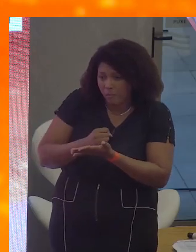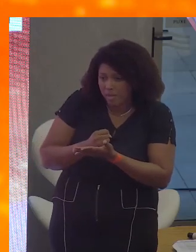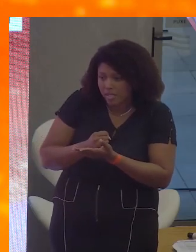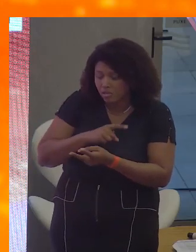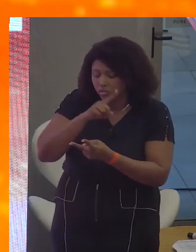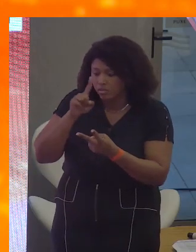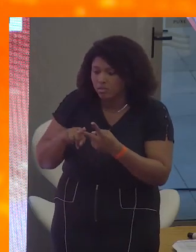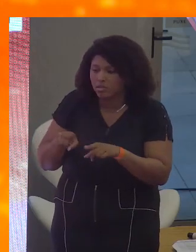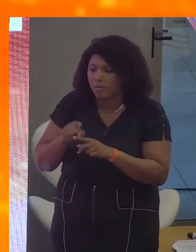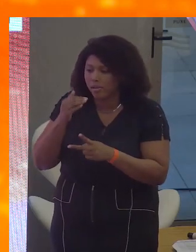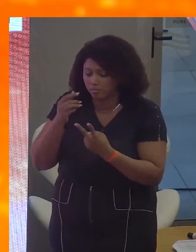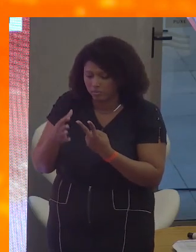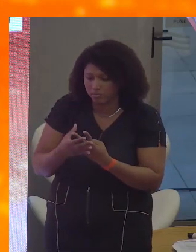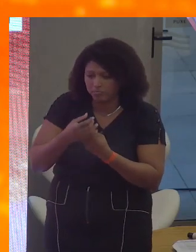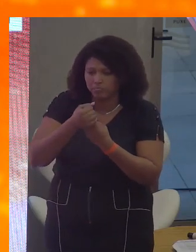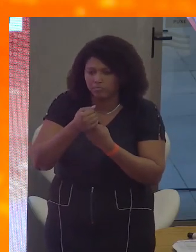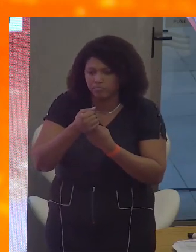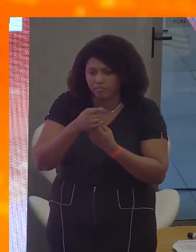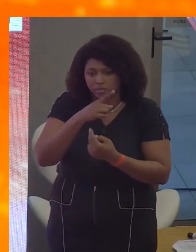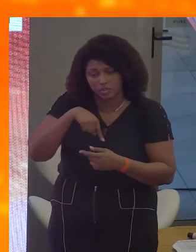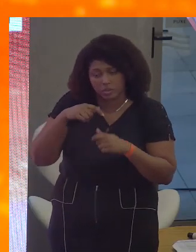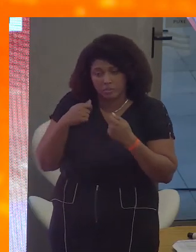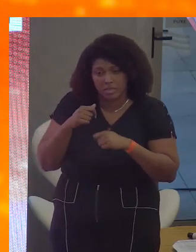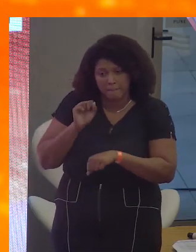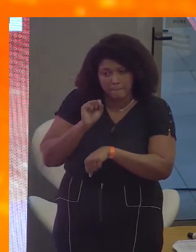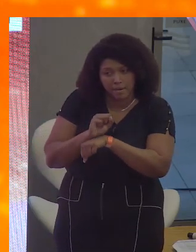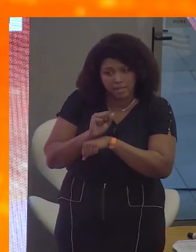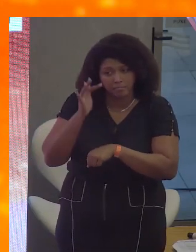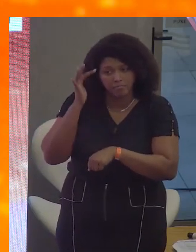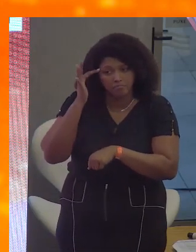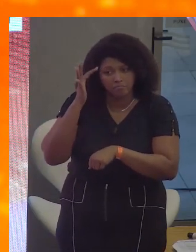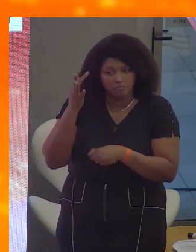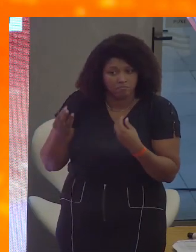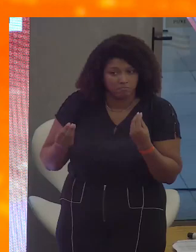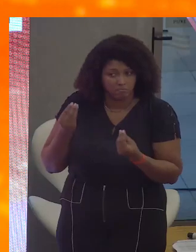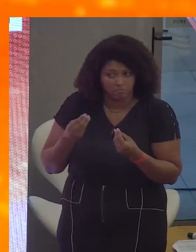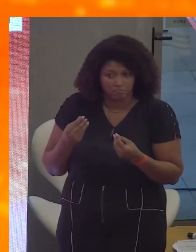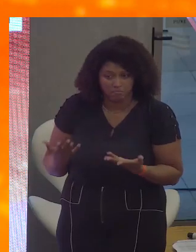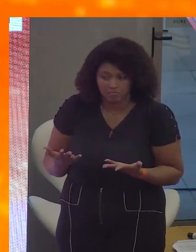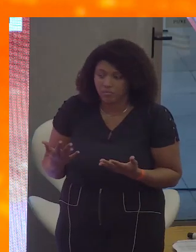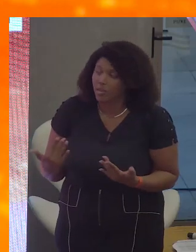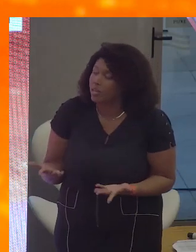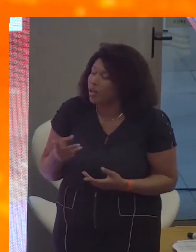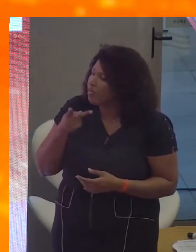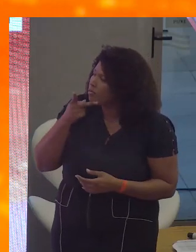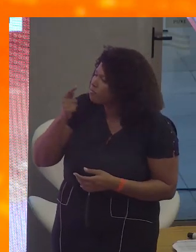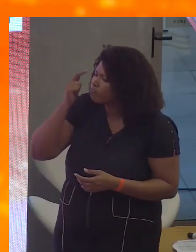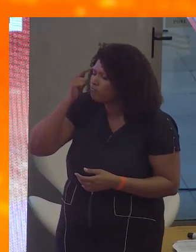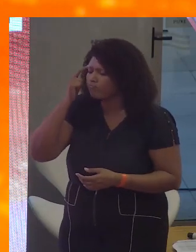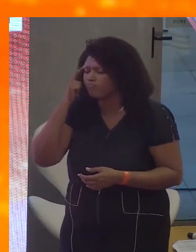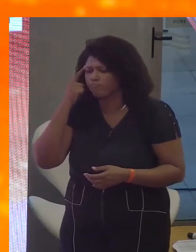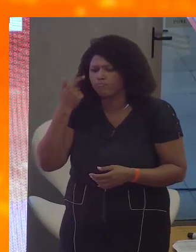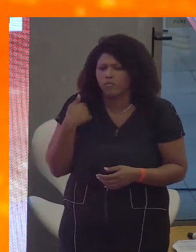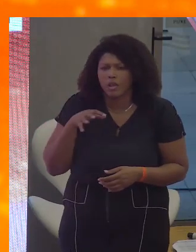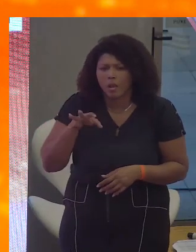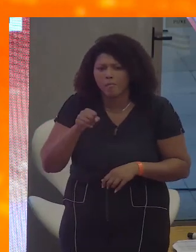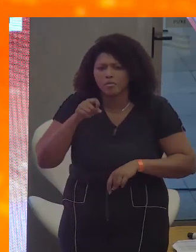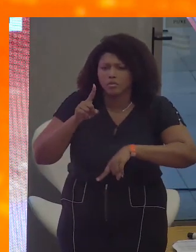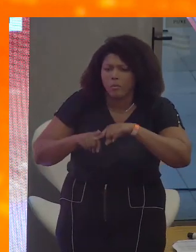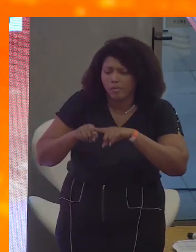tenha que parar e refletir um pouco sobre isso. Então, o interesse das indústrias na busca por produtos